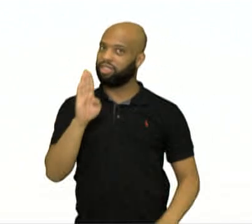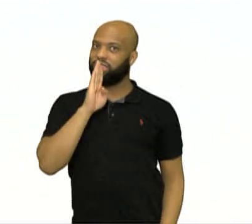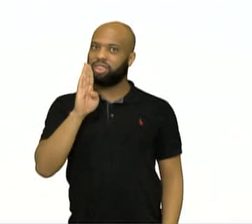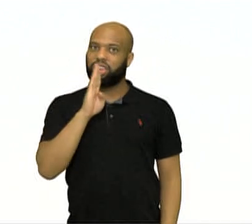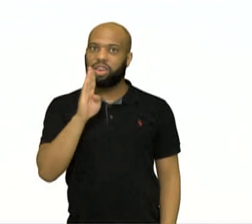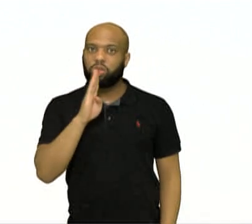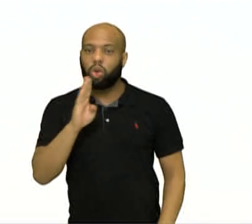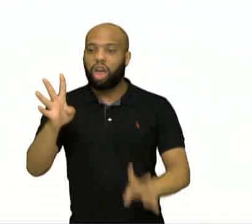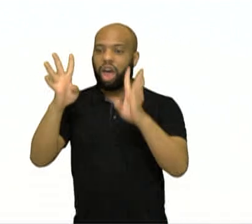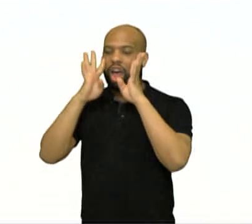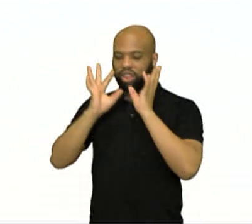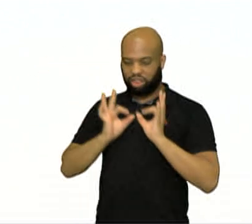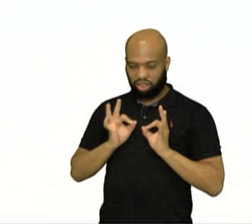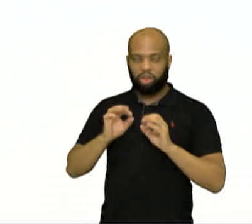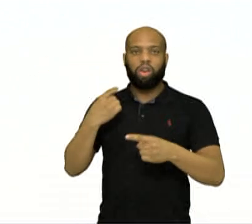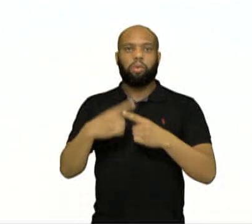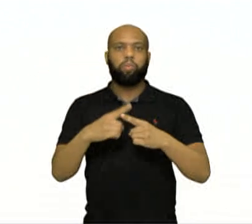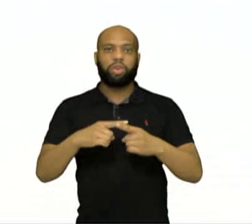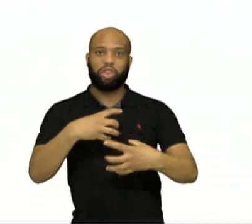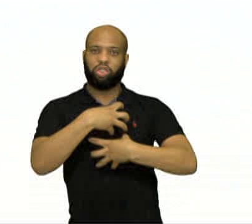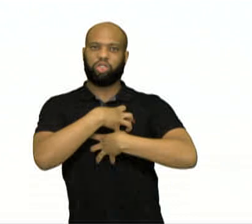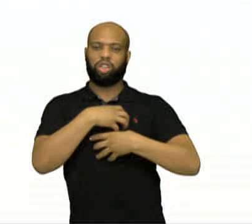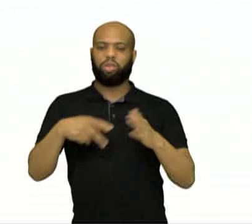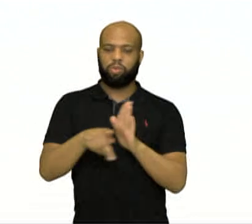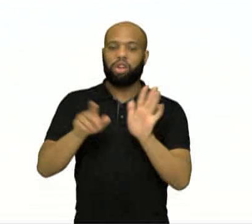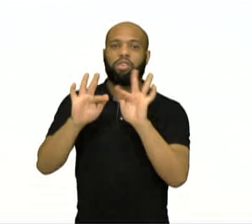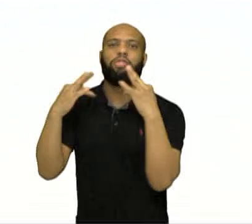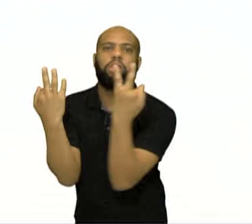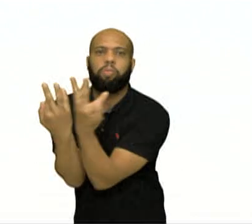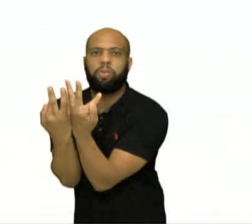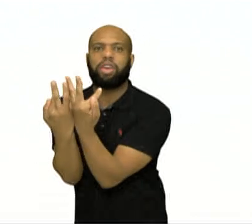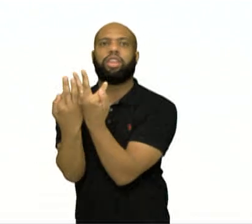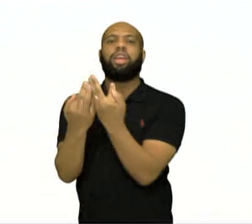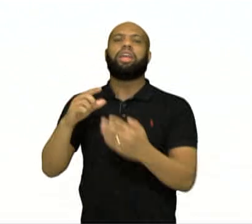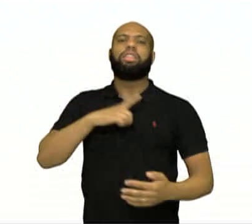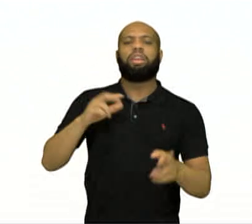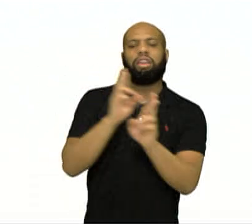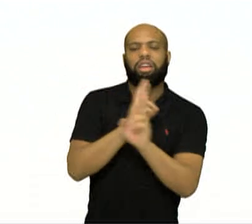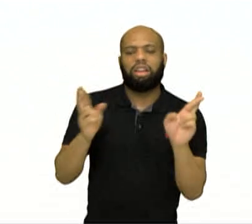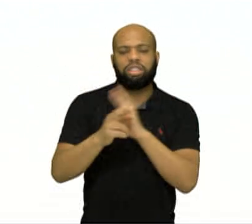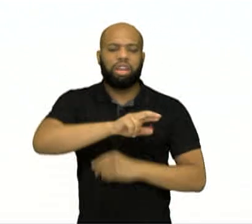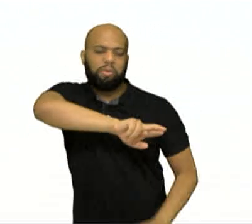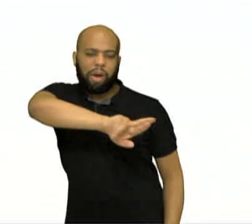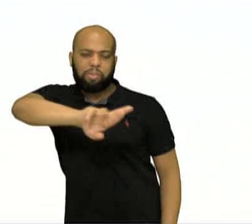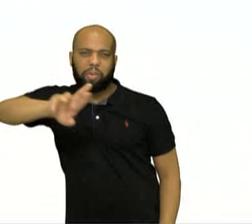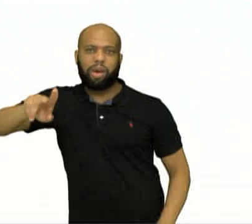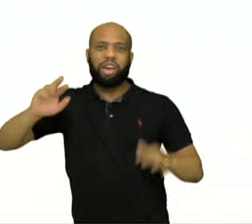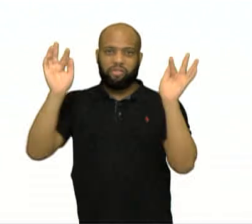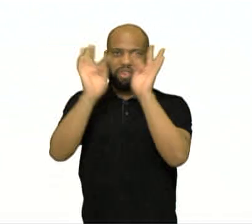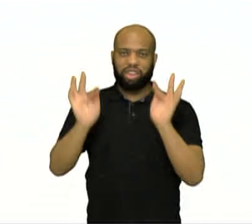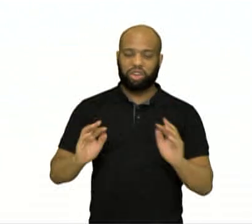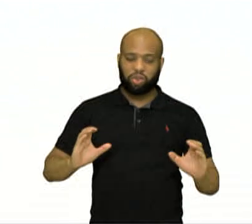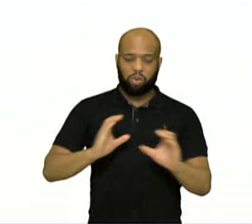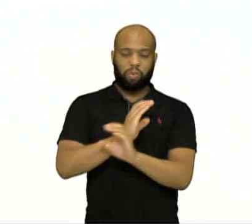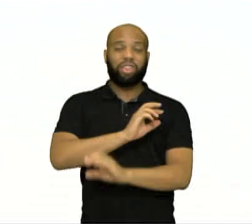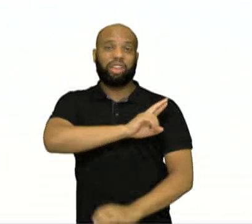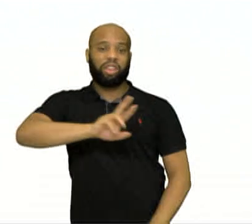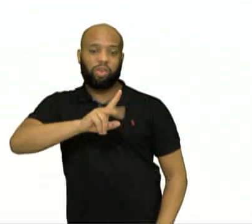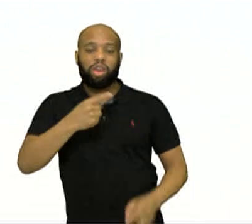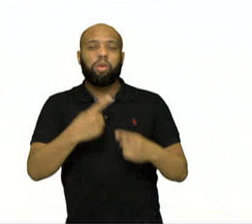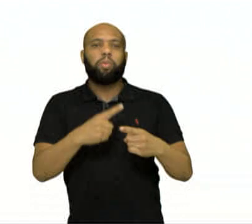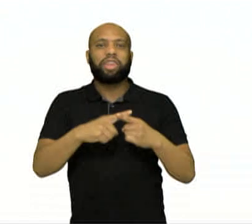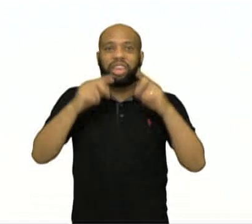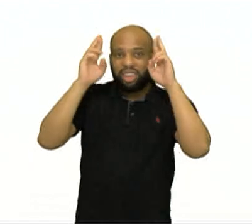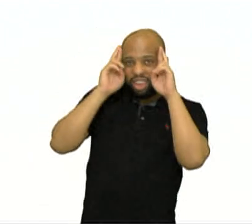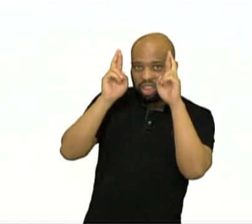ouça-me. Na esfera pessoal e familiar, muitas relações não vivem uma felicidade plena, porque não respeitam